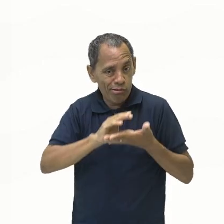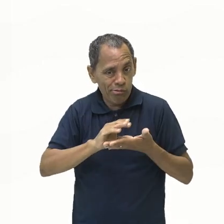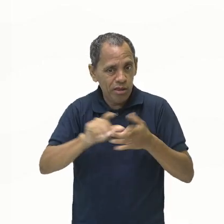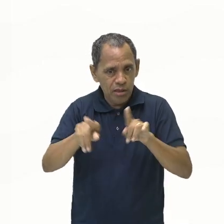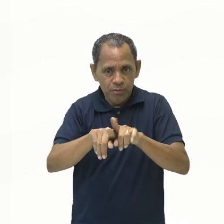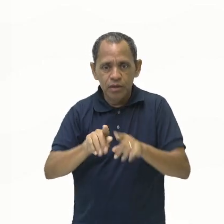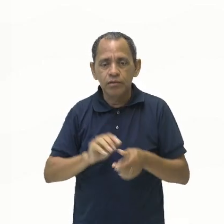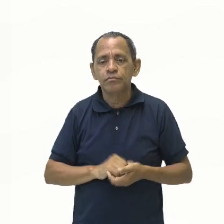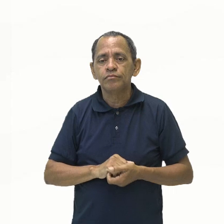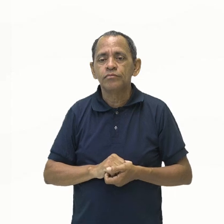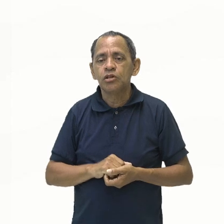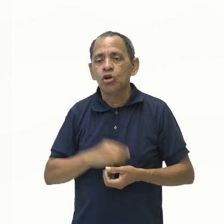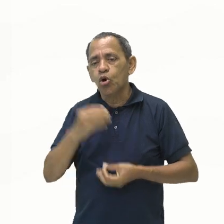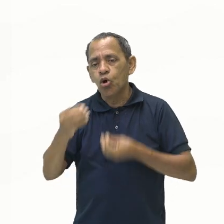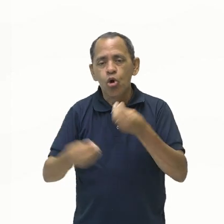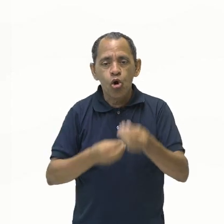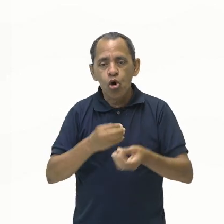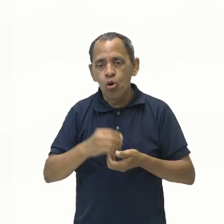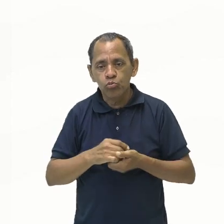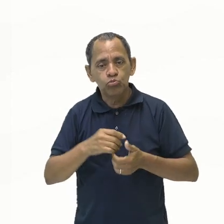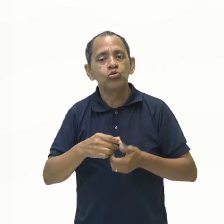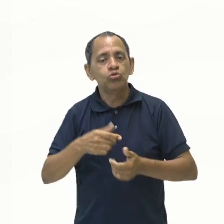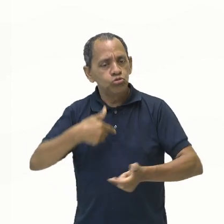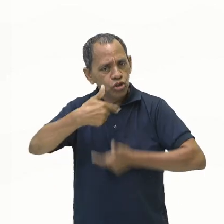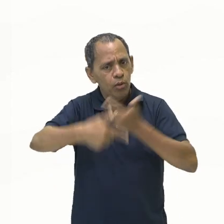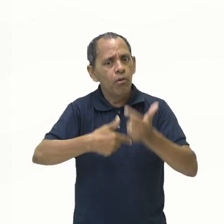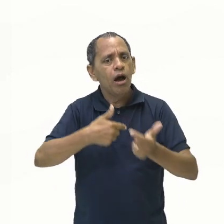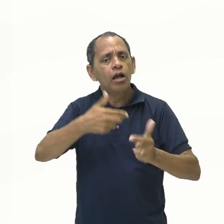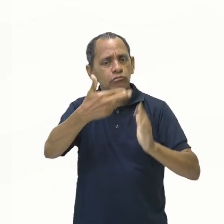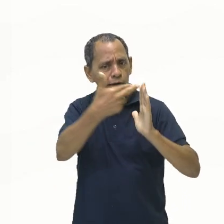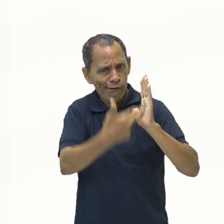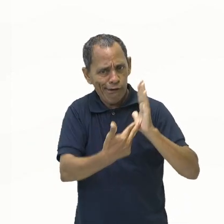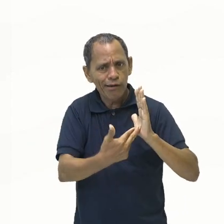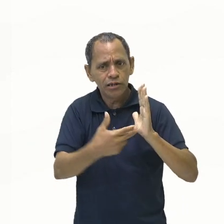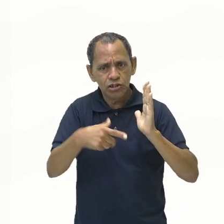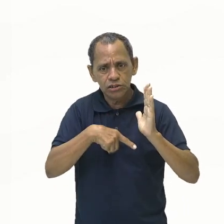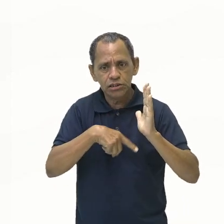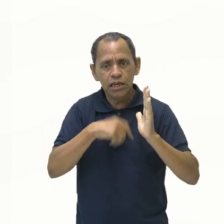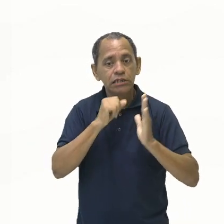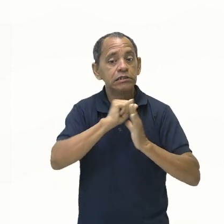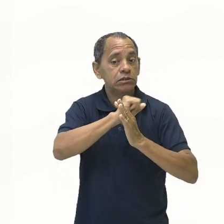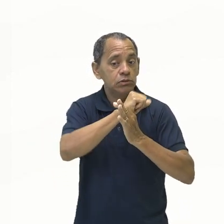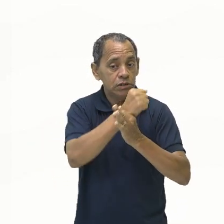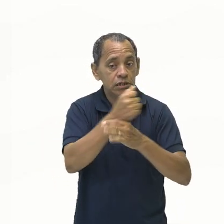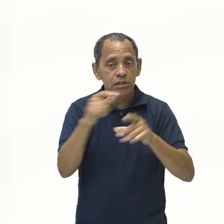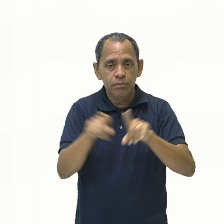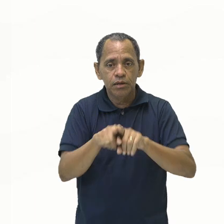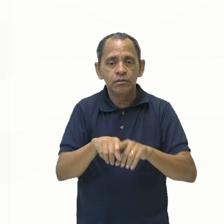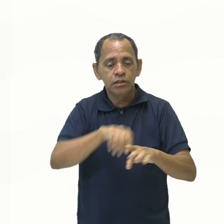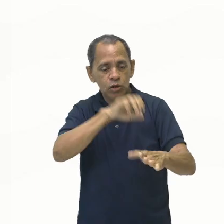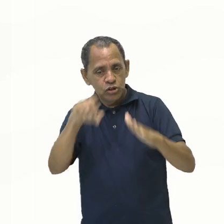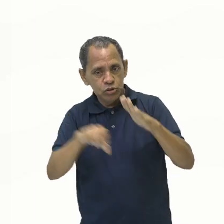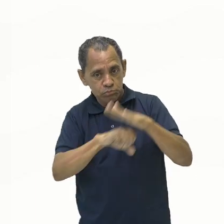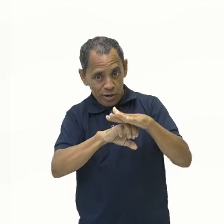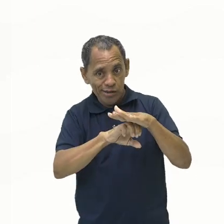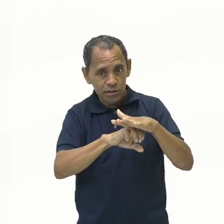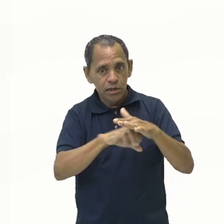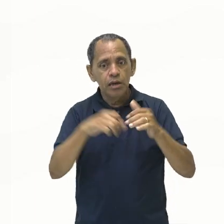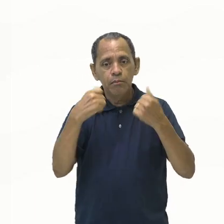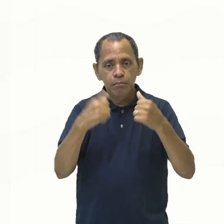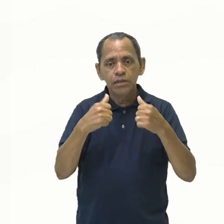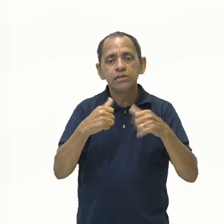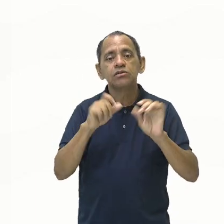Também condições de trabalhos regulamentadas e mais seguras. Então, as empresas, elas precisam fornecer um